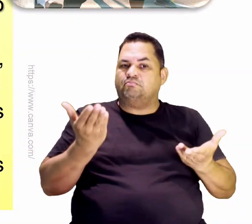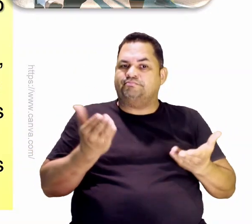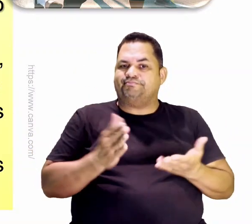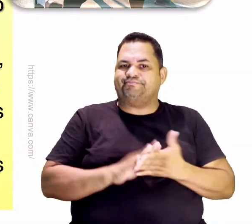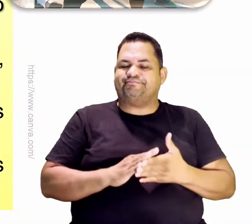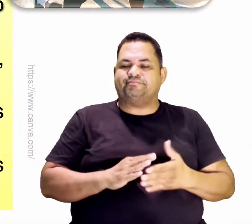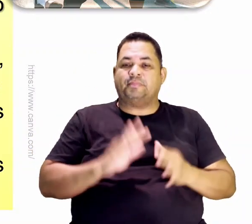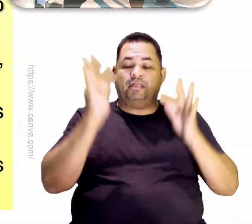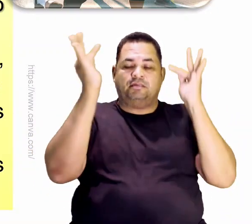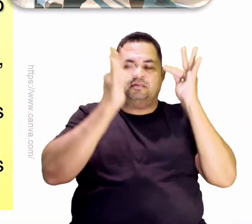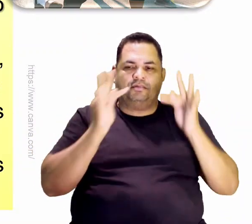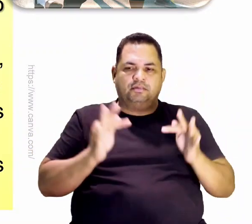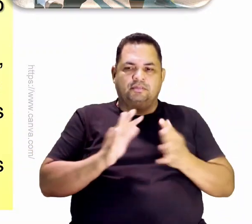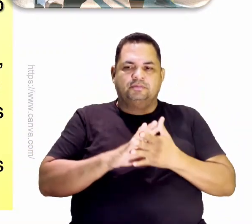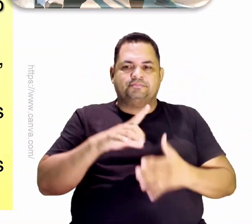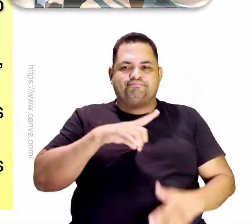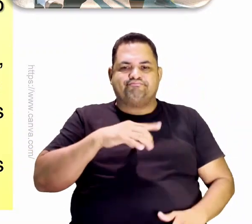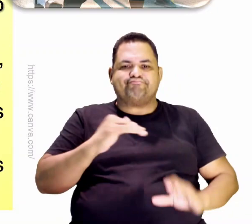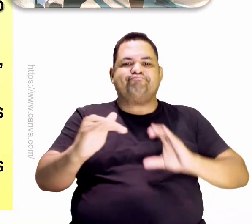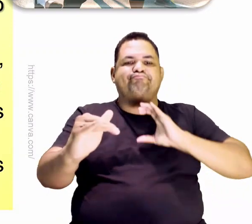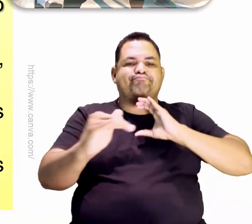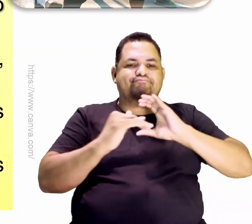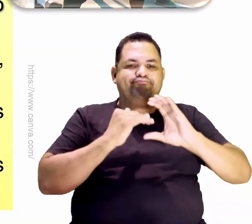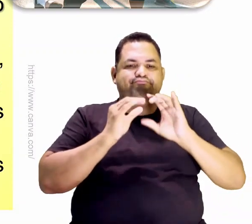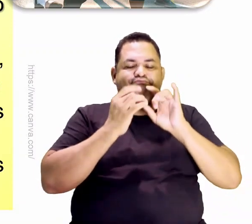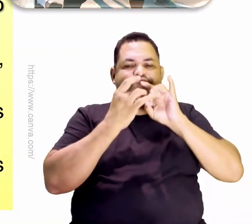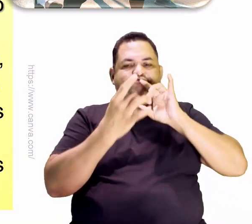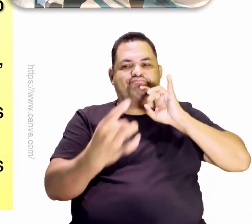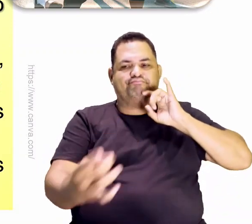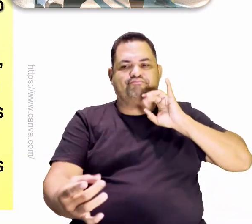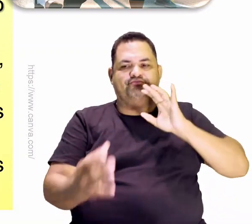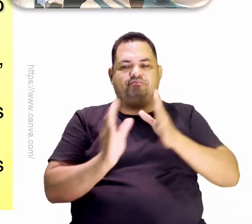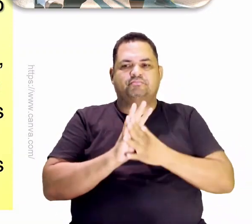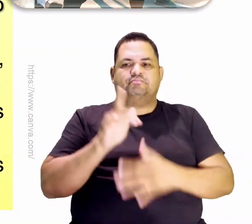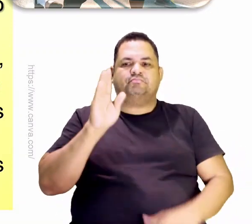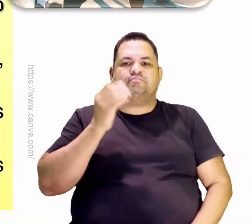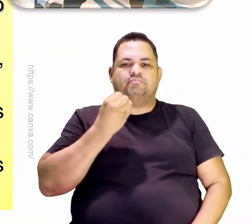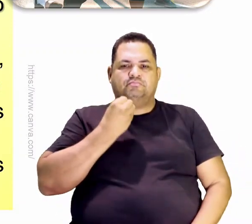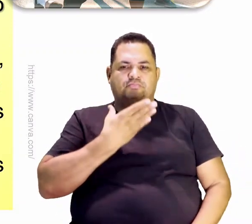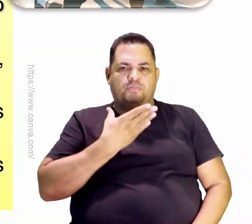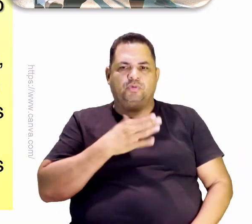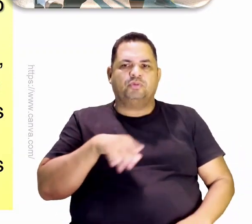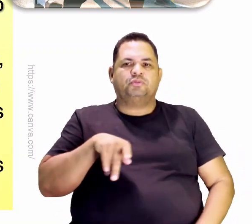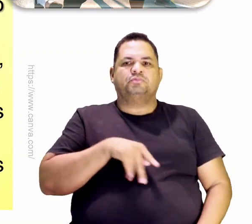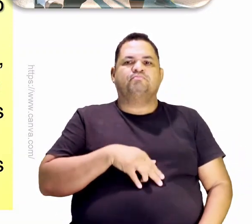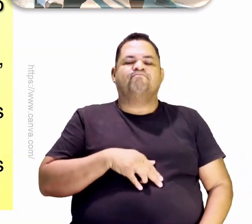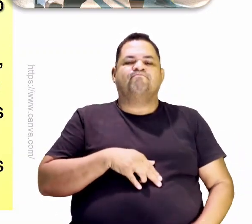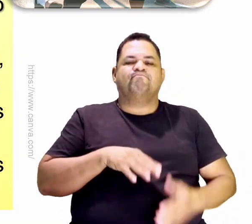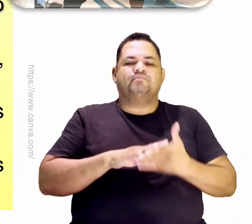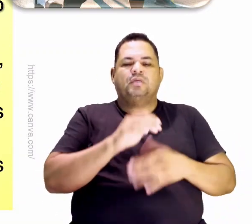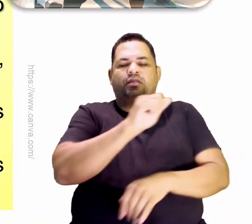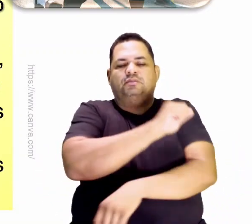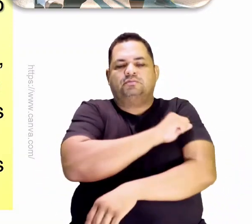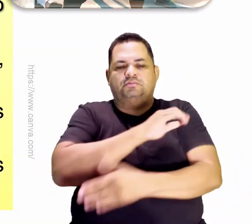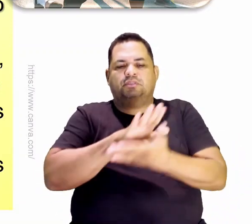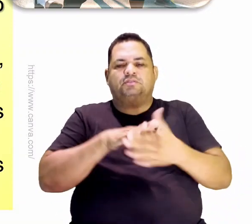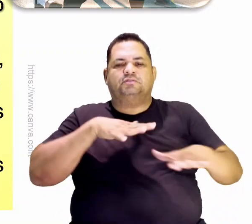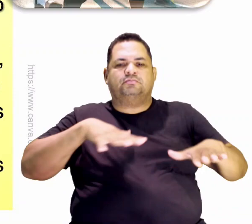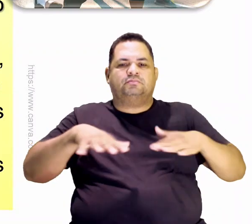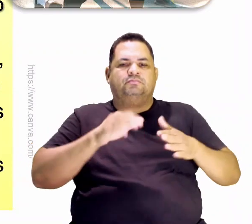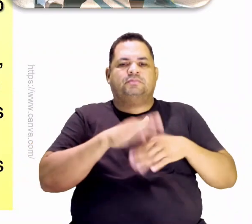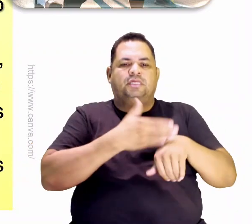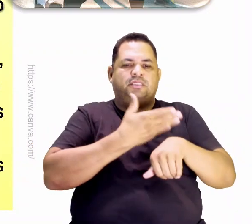muito feliz que está tendo um retorno muito maravilhoso. O pessoal está se mexendo, está se movimentando, está se exercitando mais